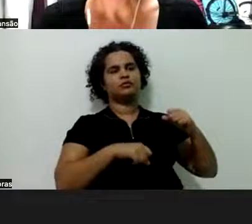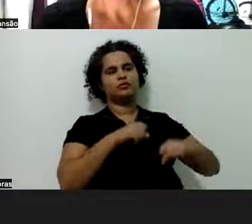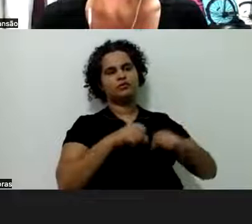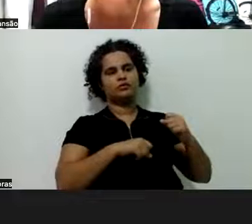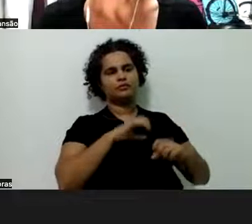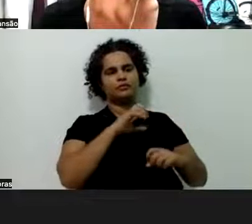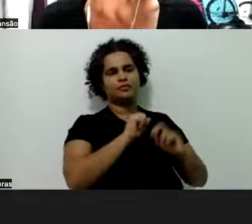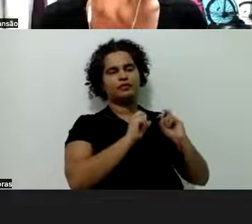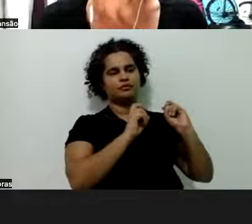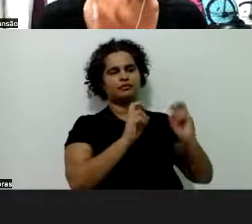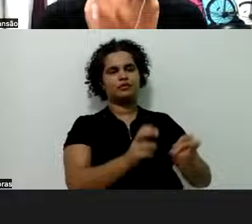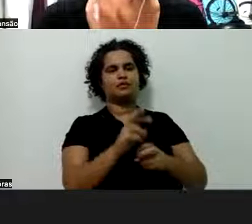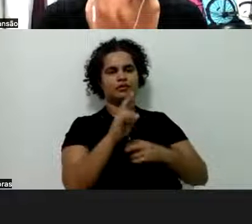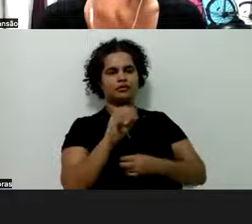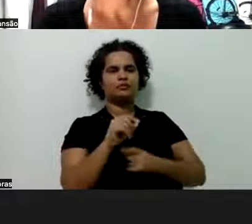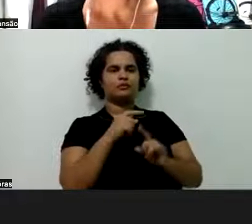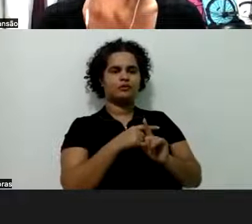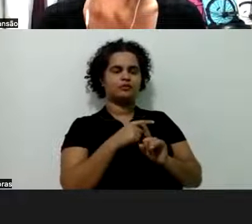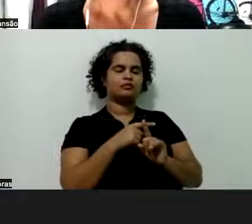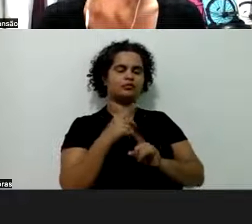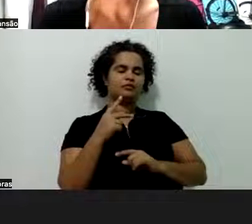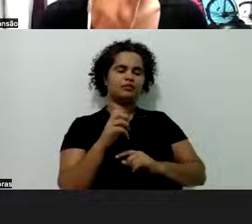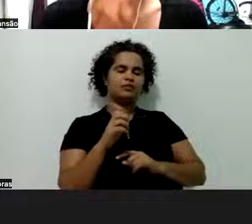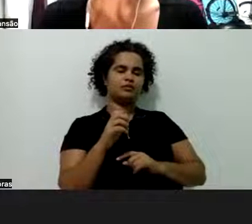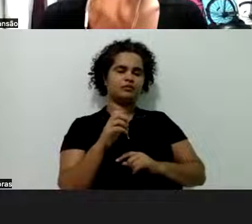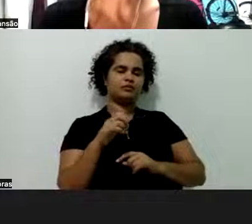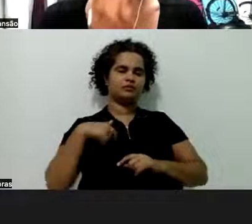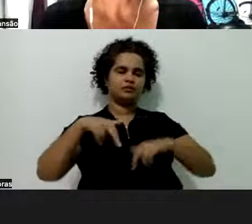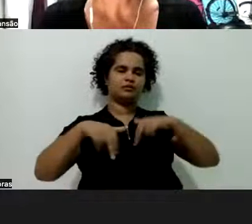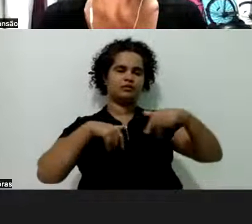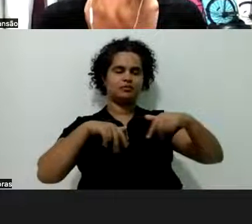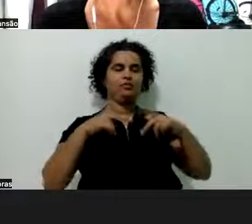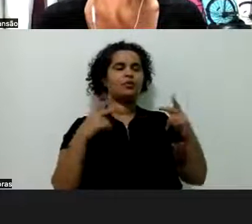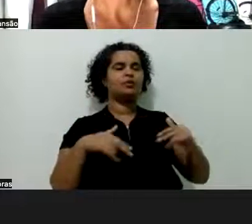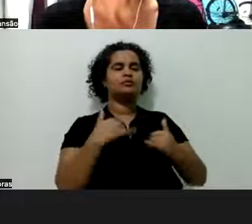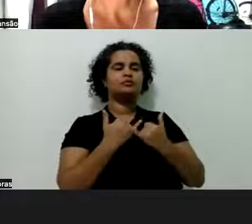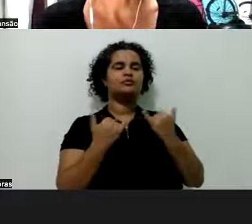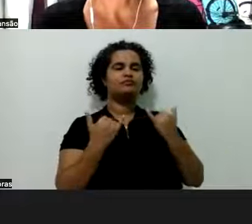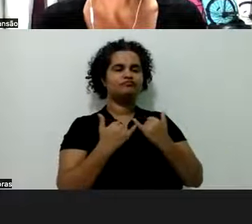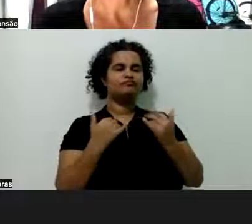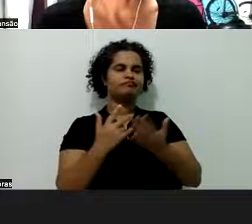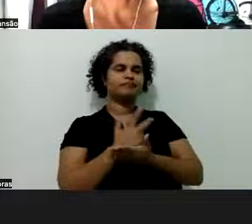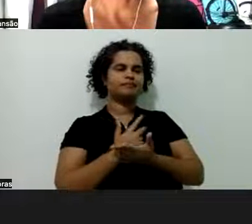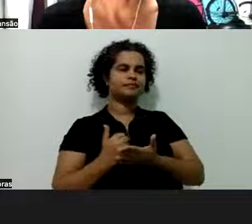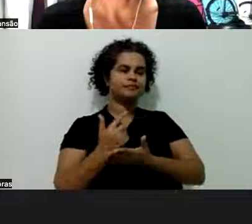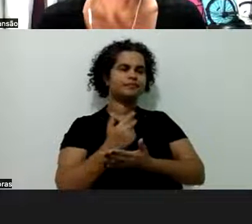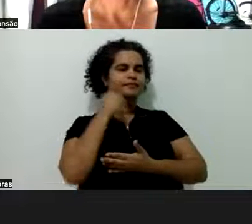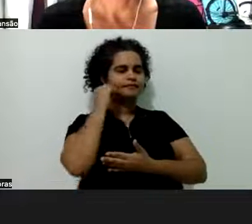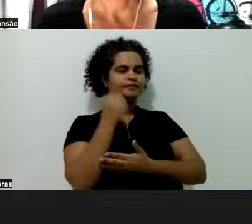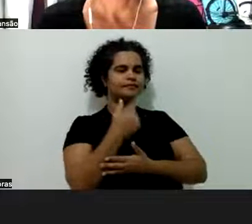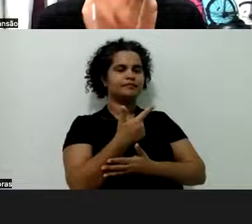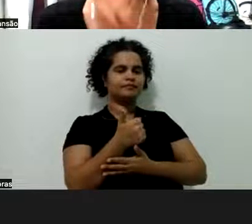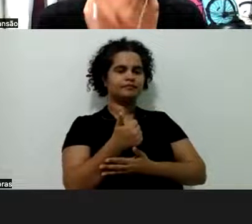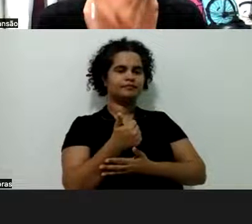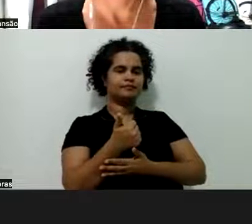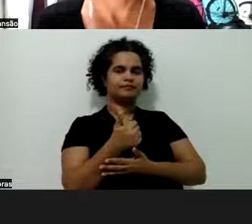Mais Pedestre, recentemente, eles fizeram a fase temporária, mais ou menos o mesmo desenho que foi testado em 2018.